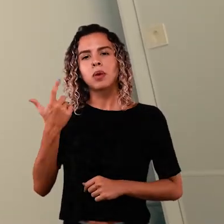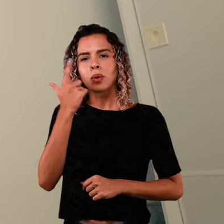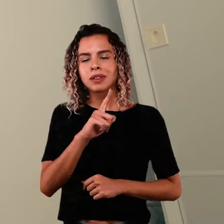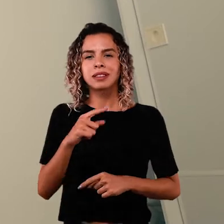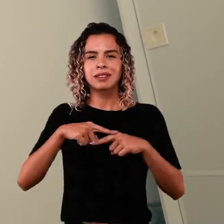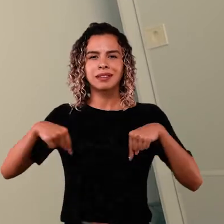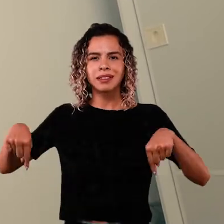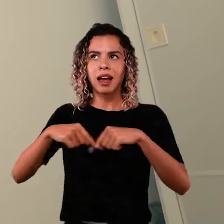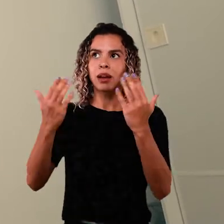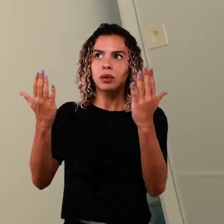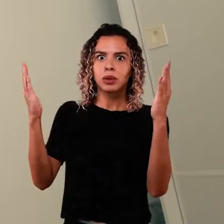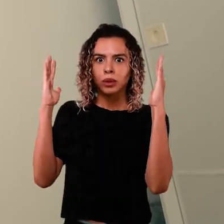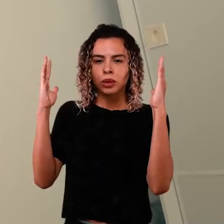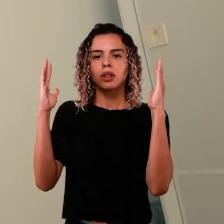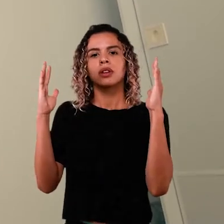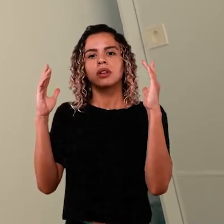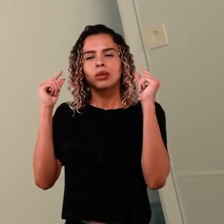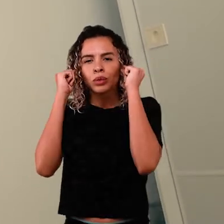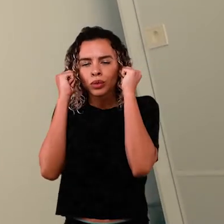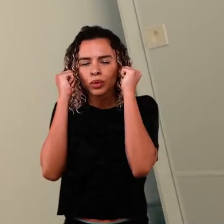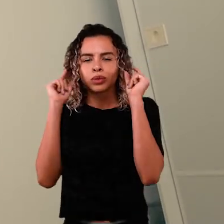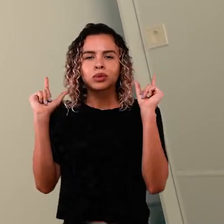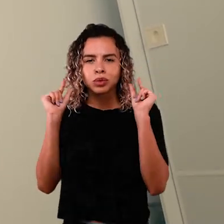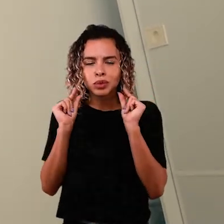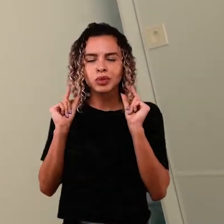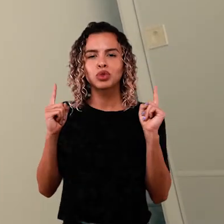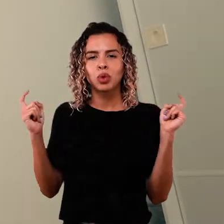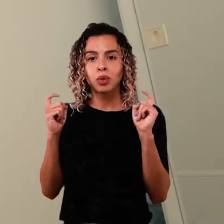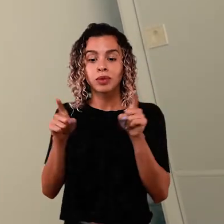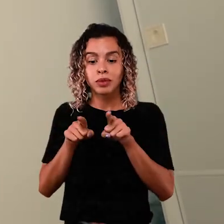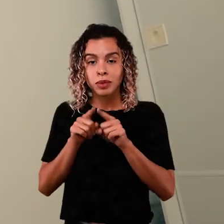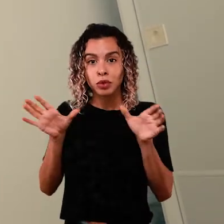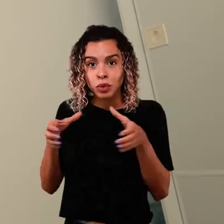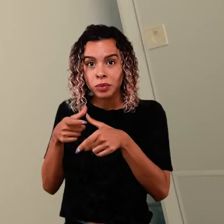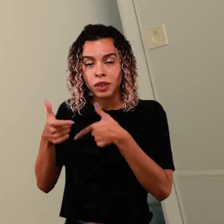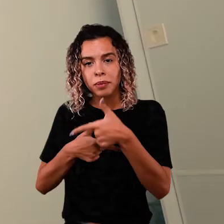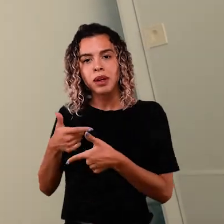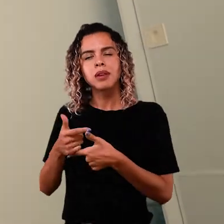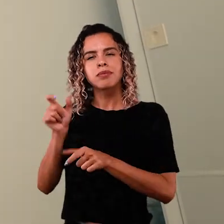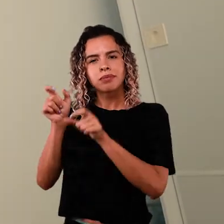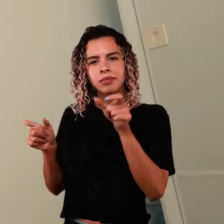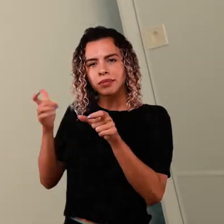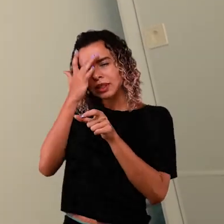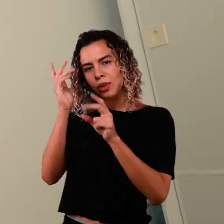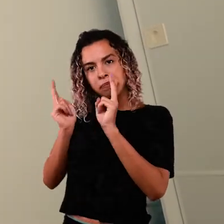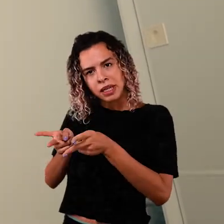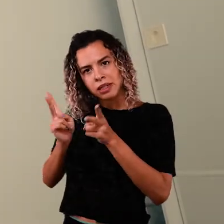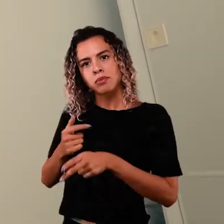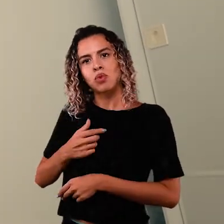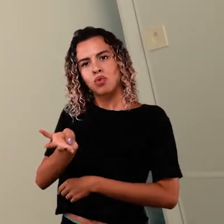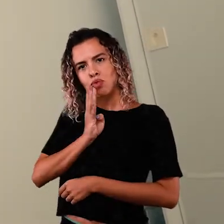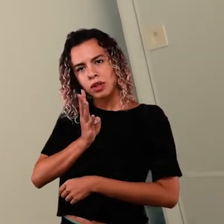utilizar abafadores dentro de sala de aula. Poliana. Trabalhos em grupo, me foi permitido sempre fazer os mesmos trabalhos com as